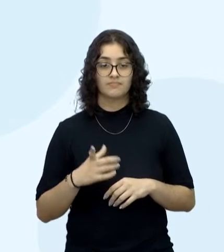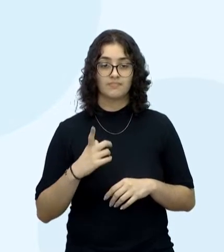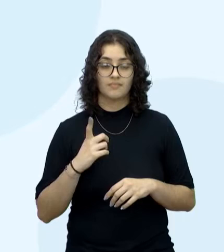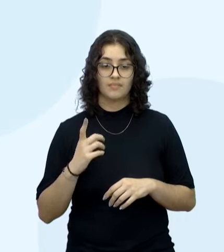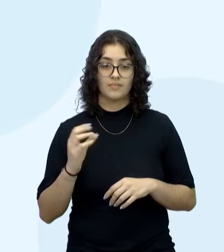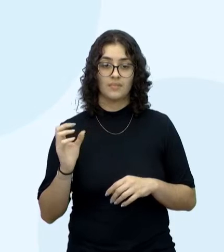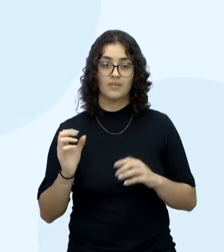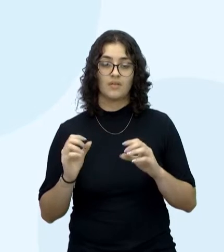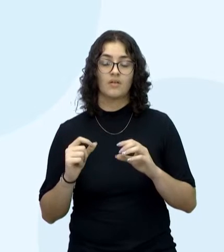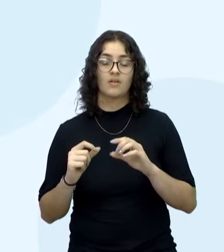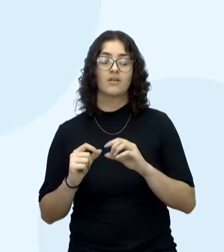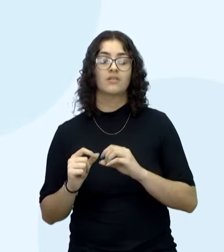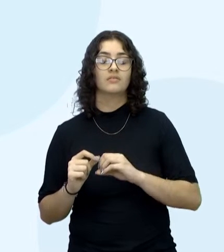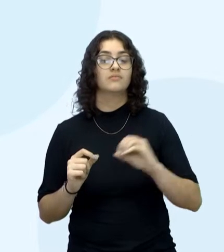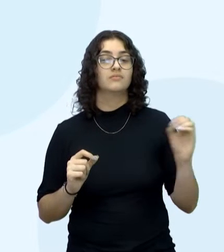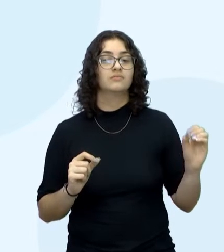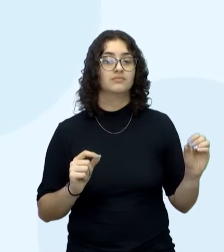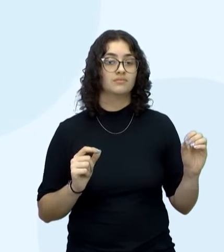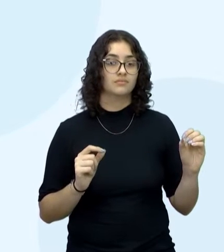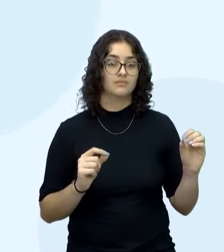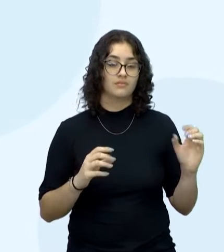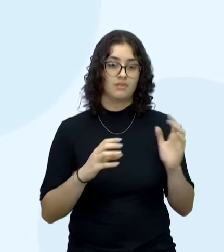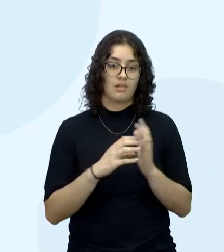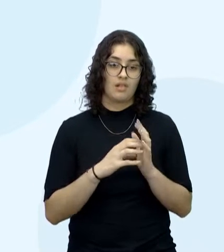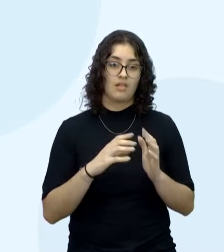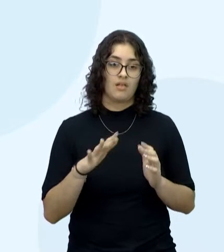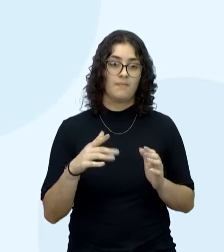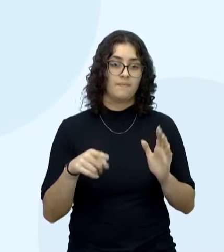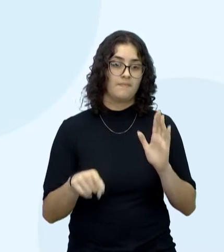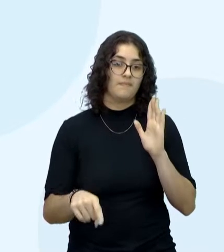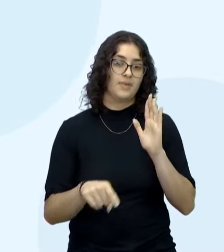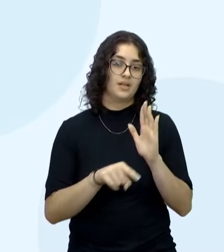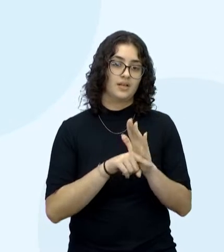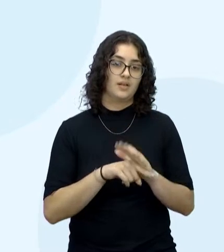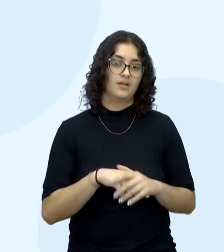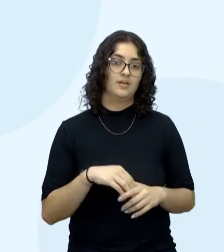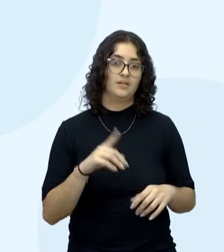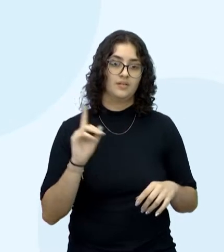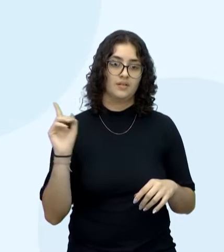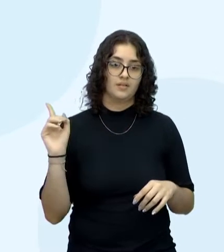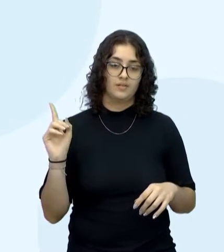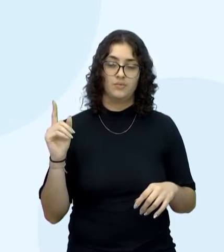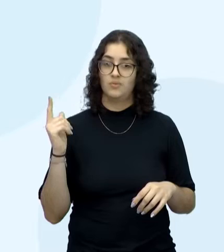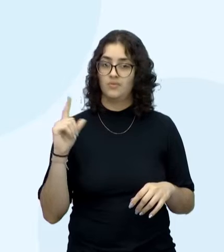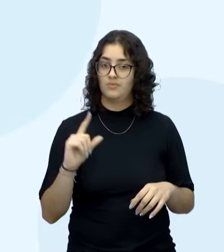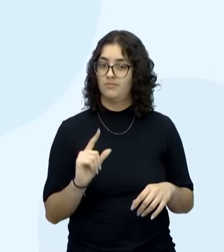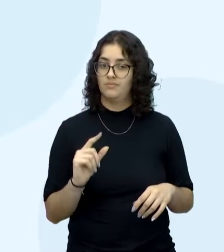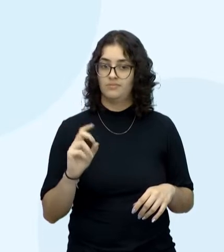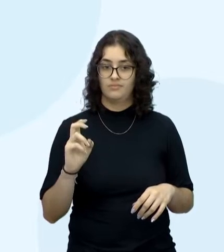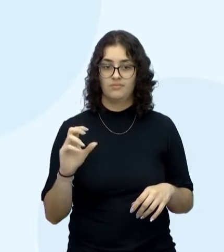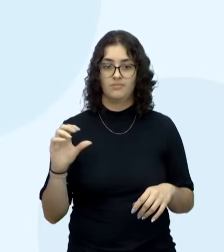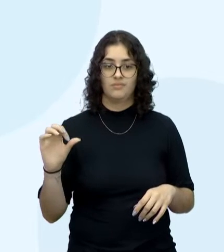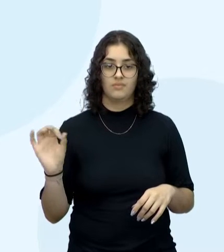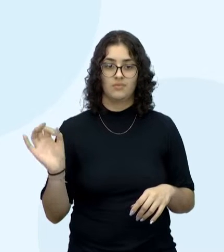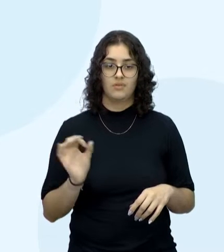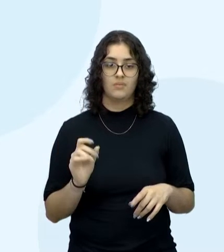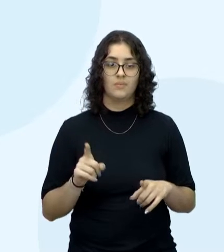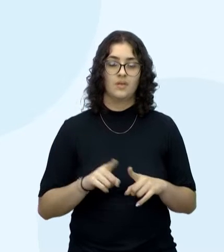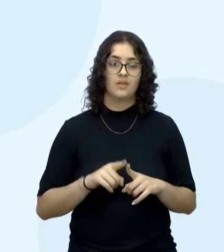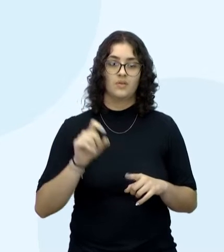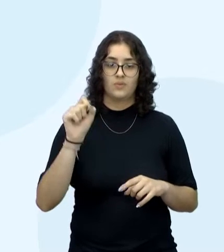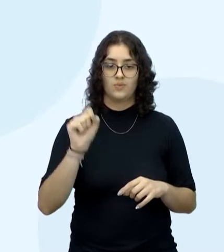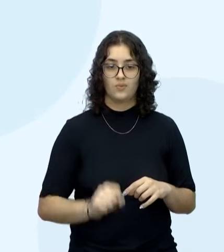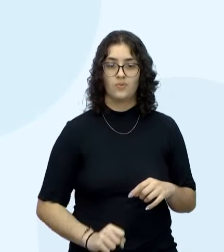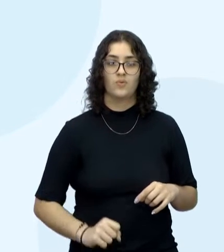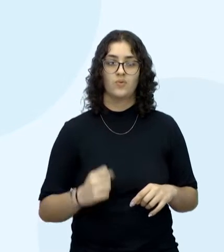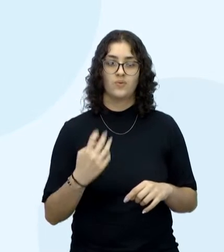Centro-oeste, né, menos de 60% da população tem acesso à rede de coleta de esgoto. Região sul,